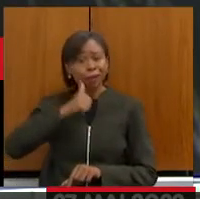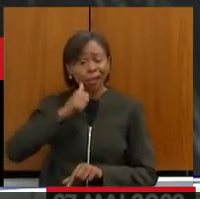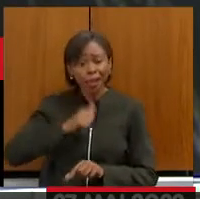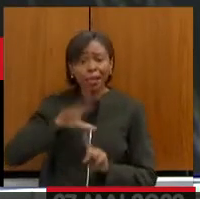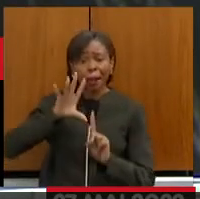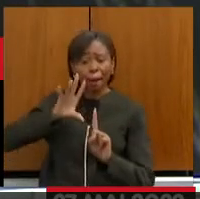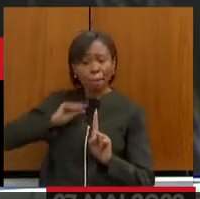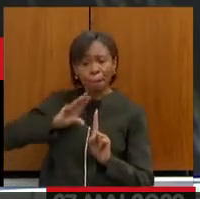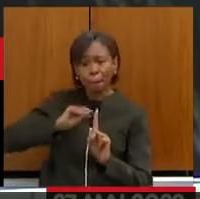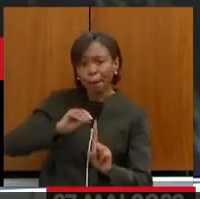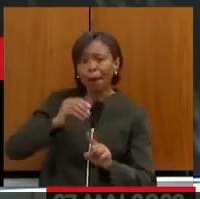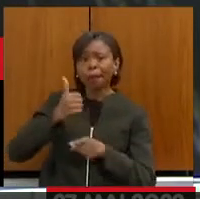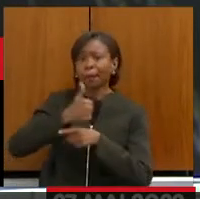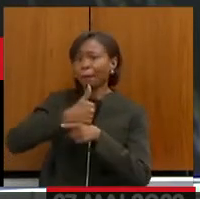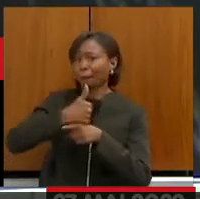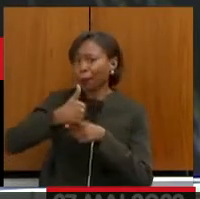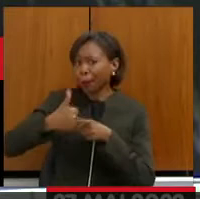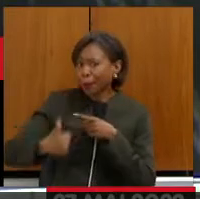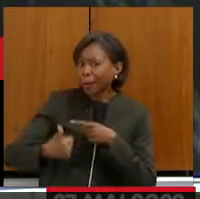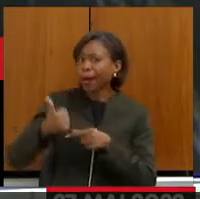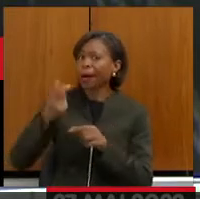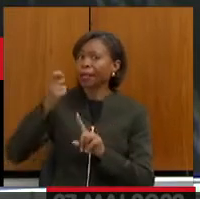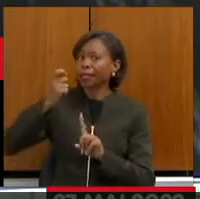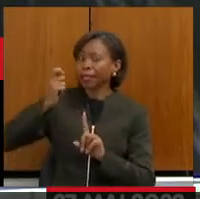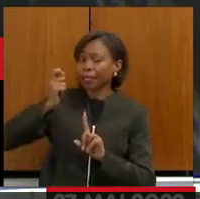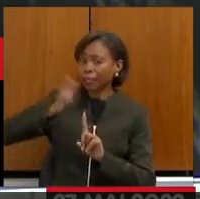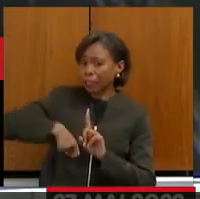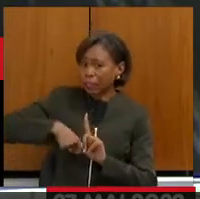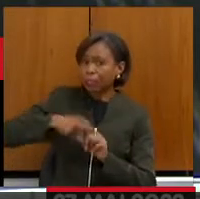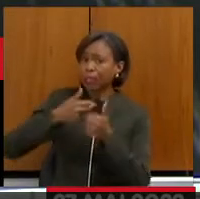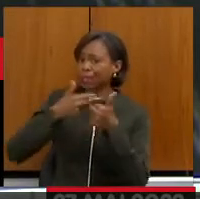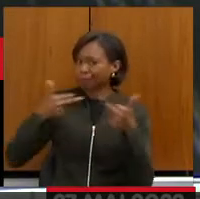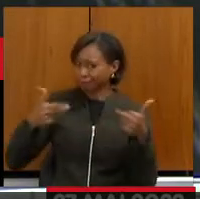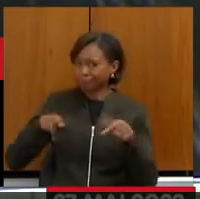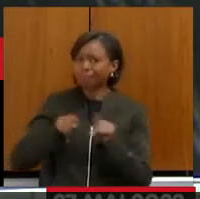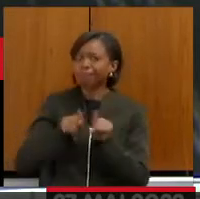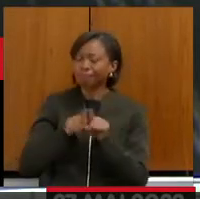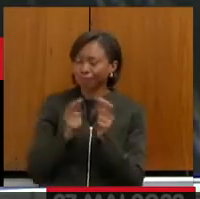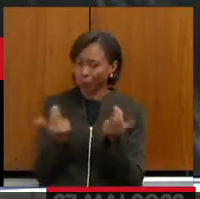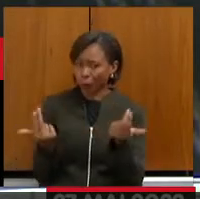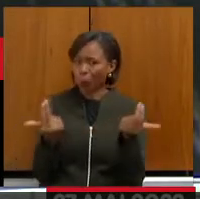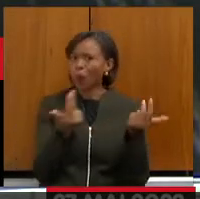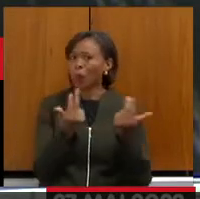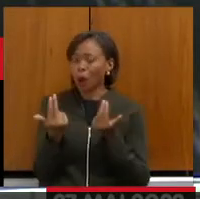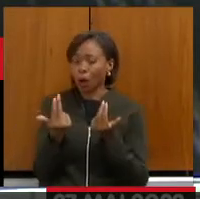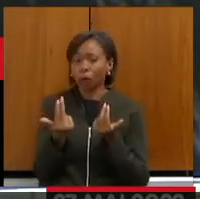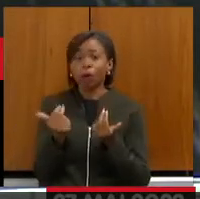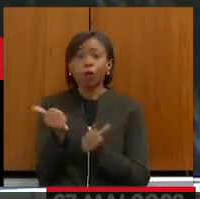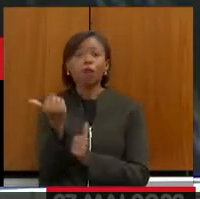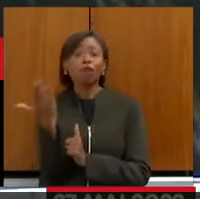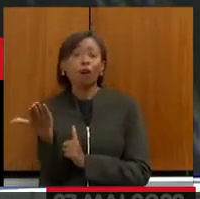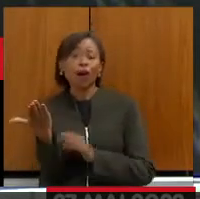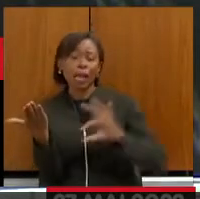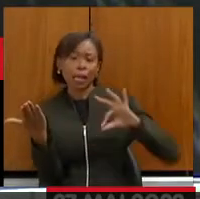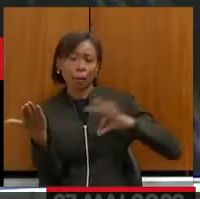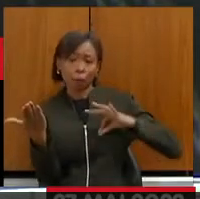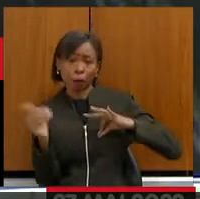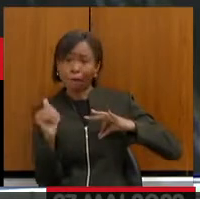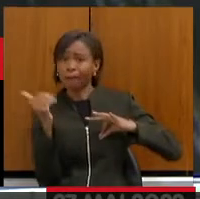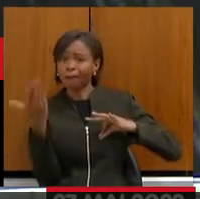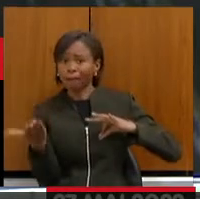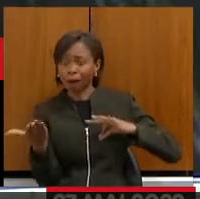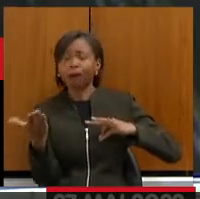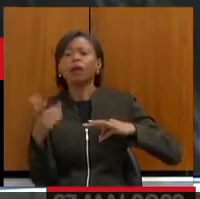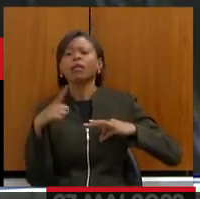assédio seja moral sexual outros tipos de agressões para fora das delegacias e dos quartéis sentimos o